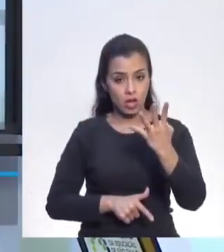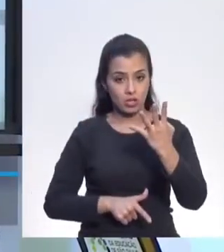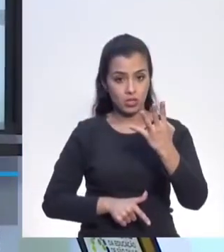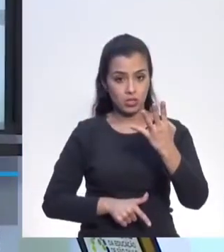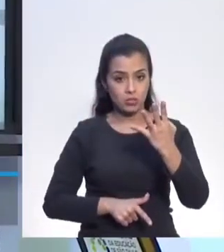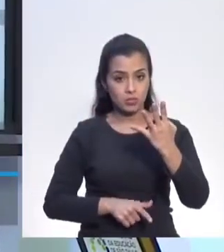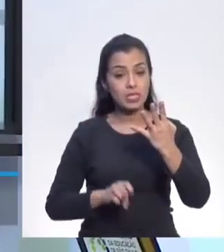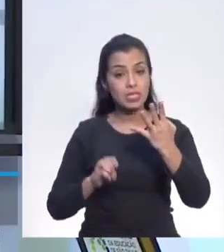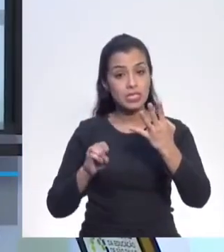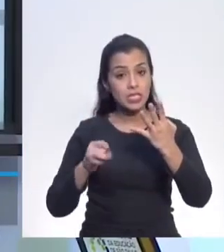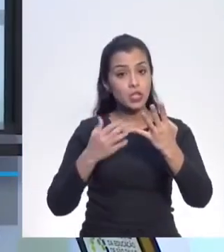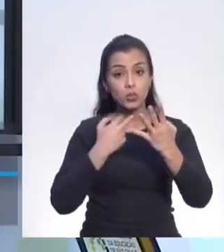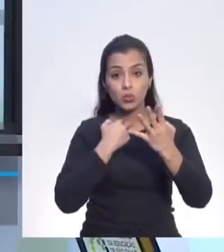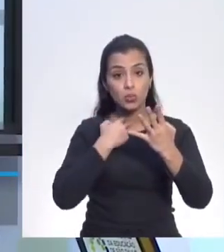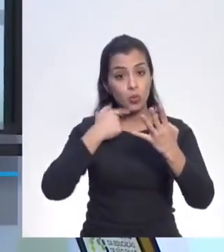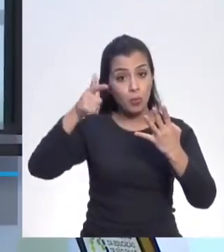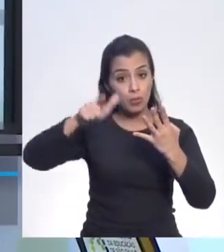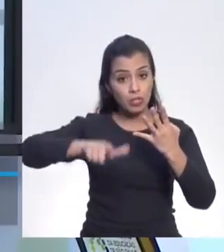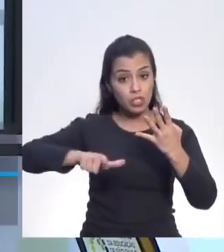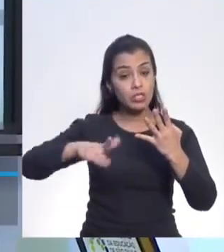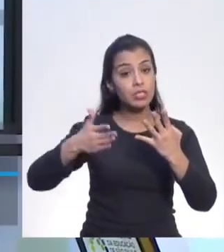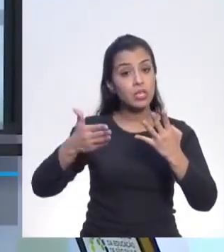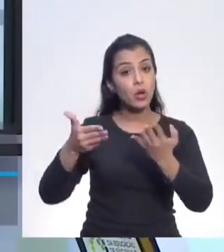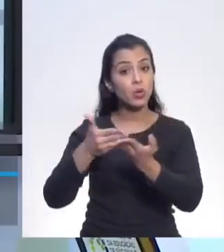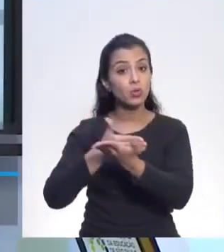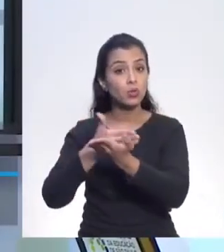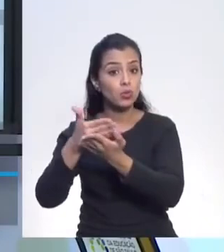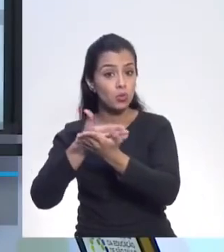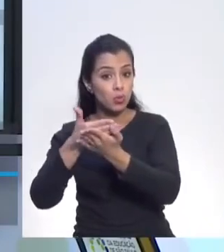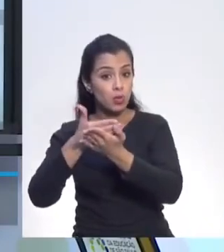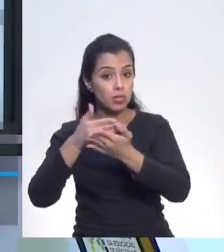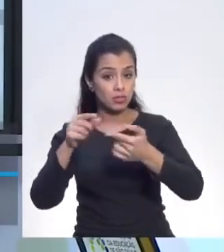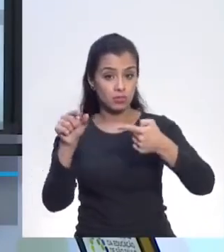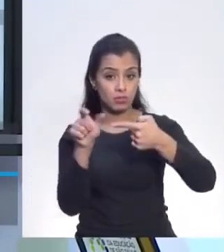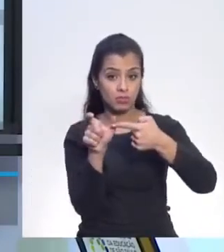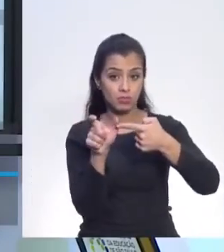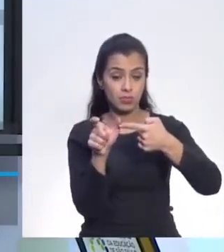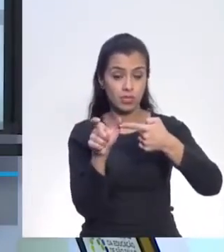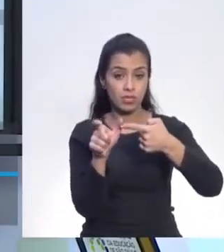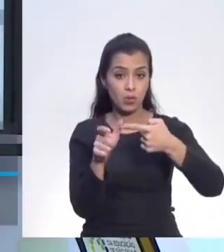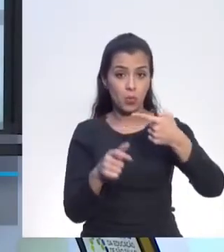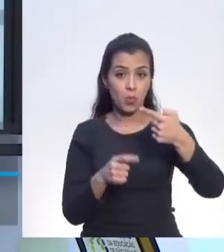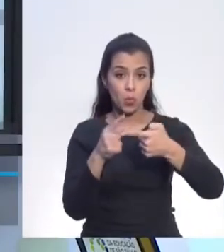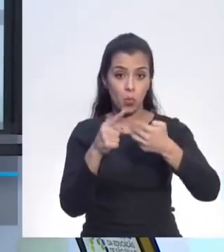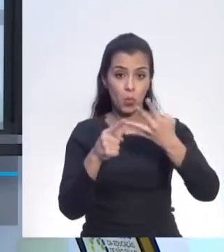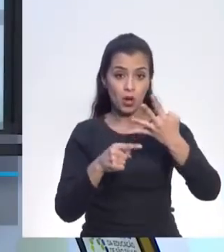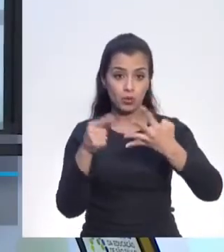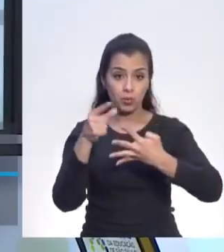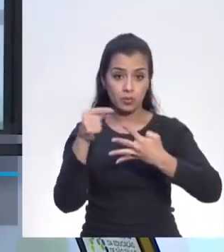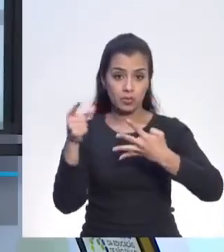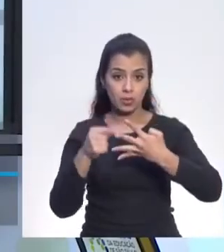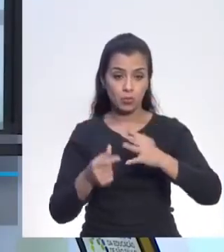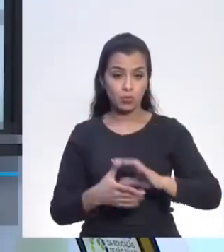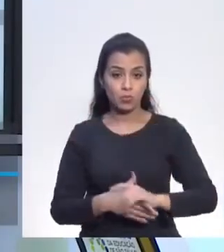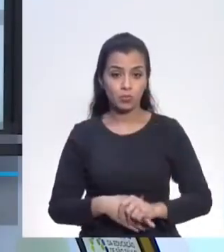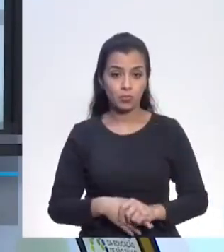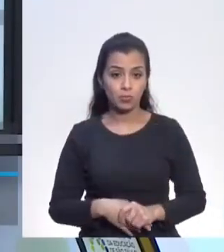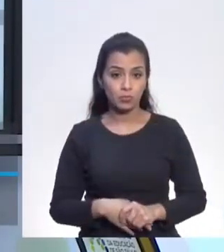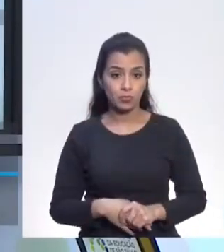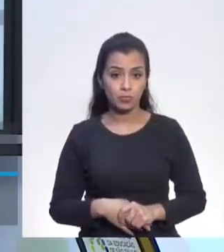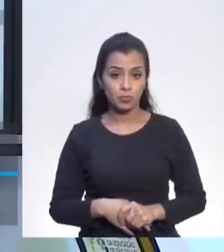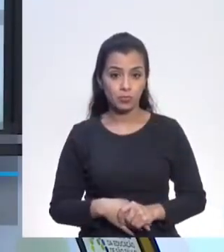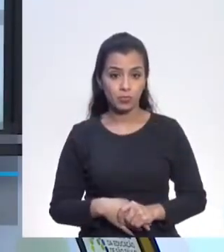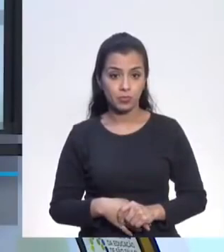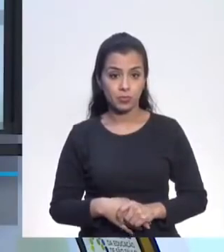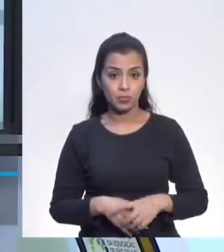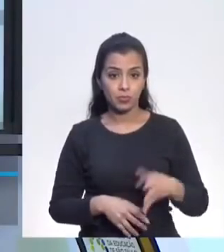tem letra fixa, na primeira posição eu vou ter 4 opções. Então, 4. Já usei uma,